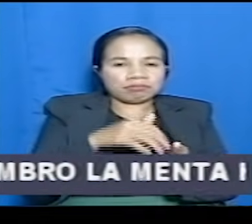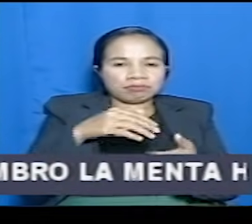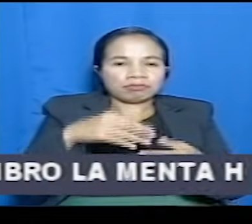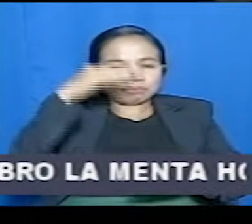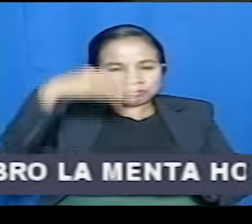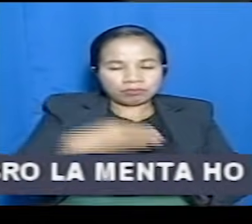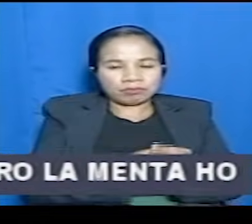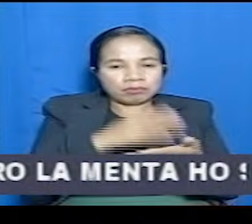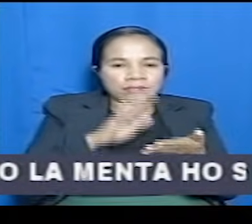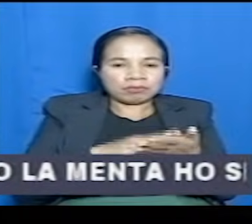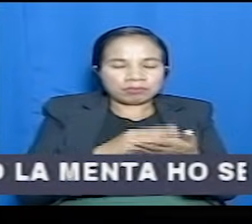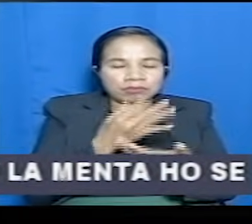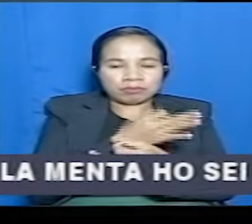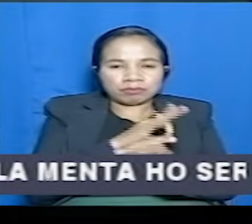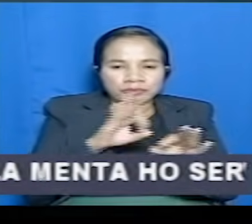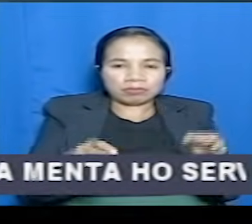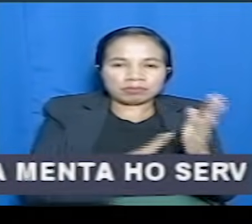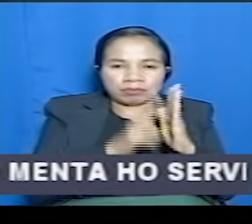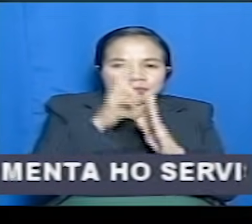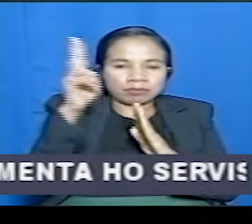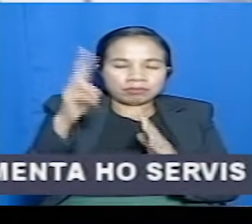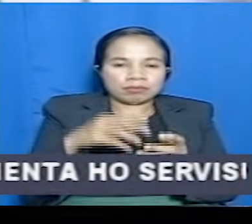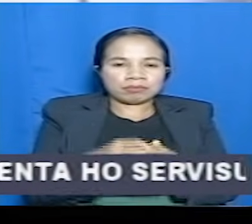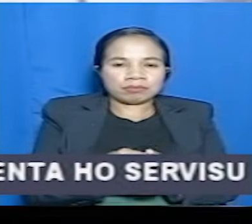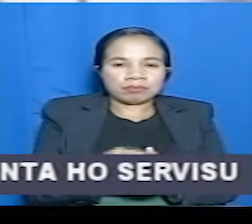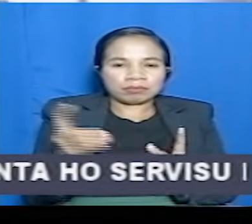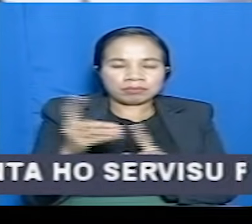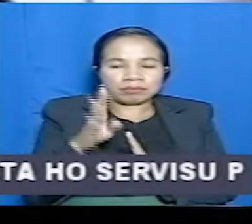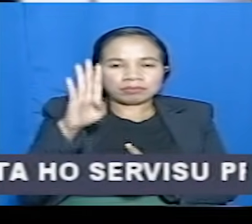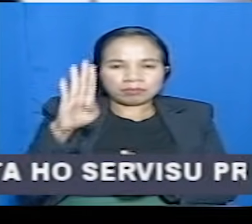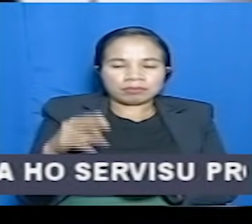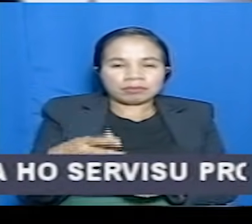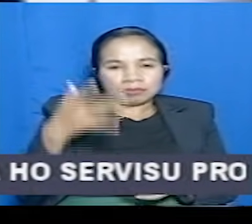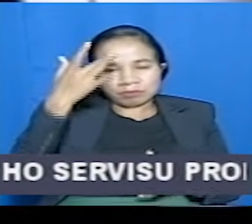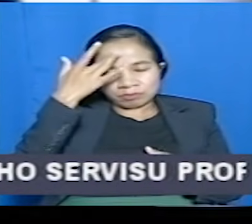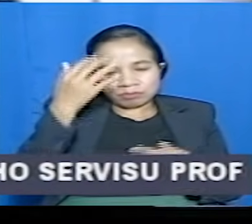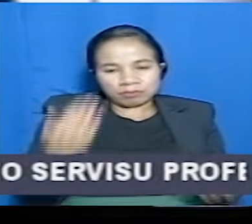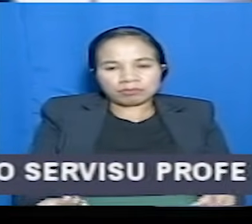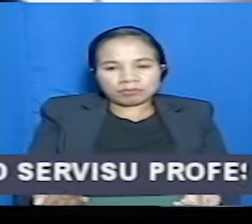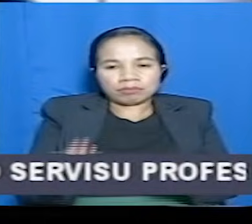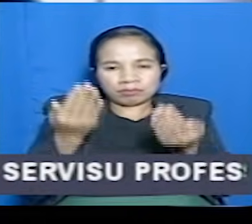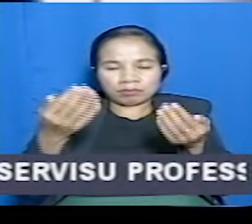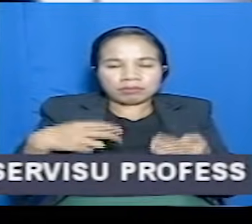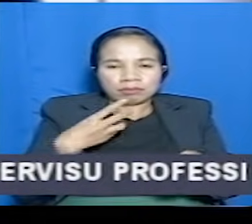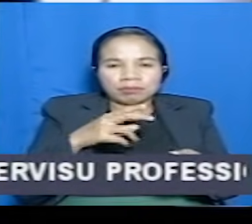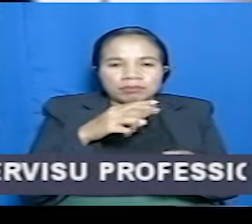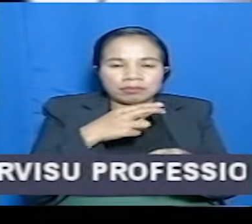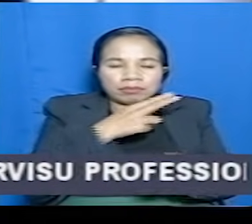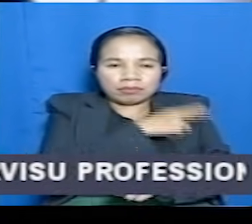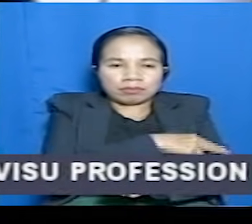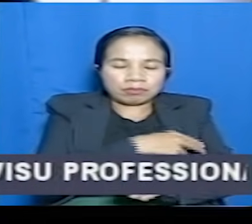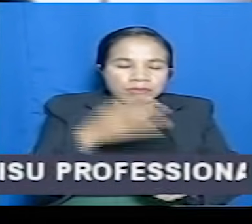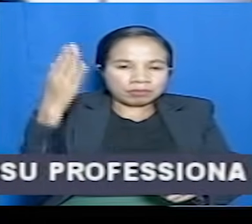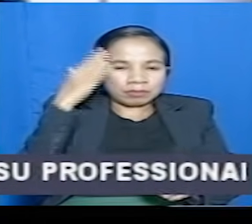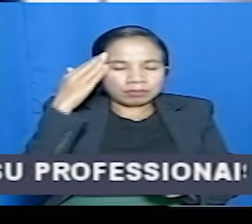estudo tore mata ia universidade. Ia quatro ne, nia grave, amba espita, ba ina ba detecta ni moras